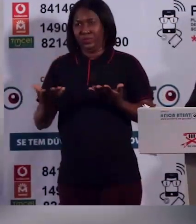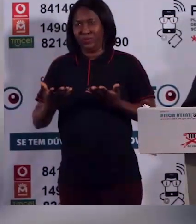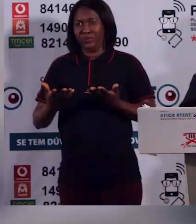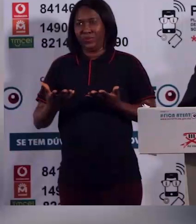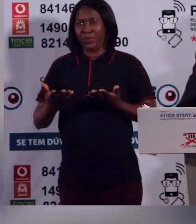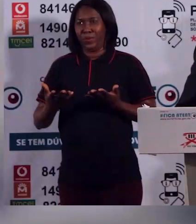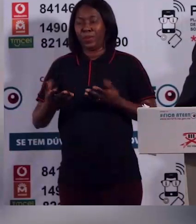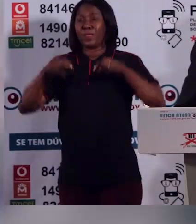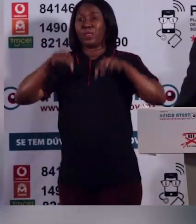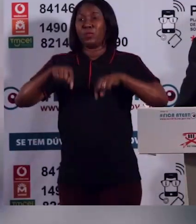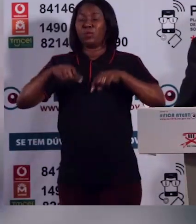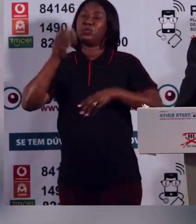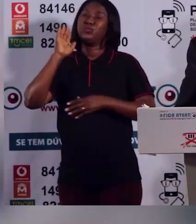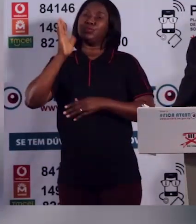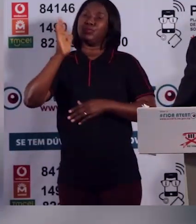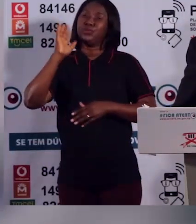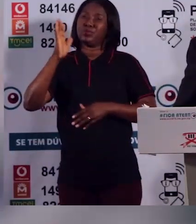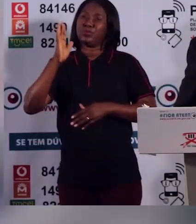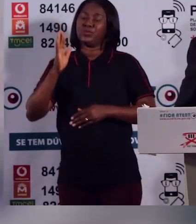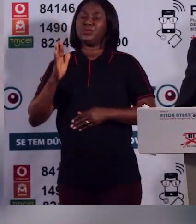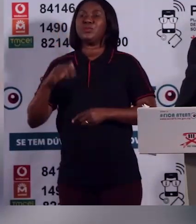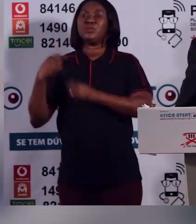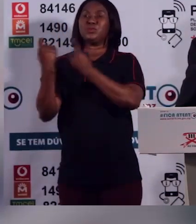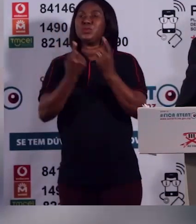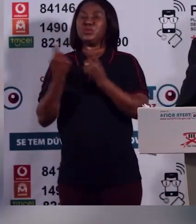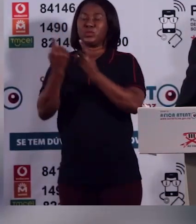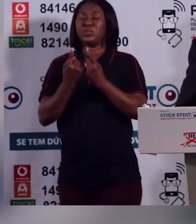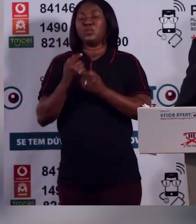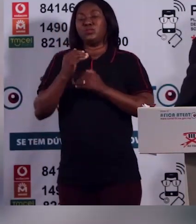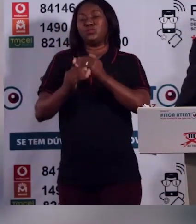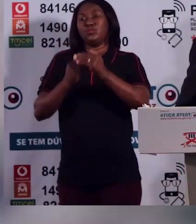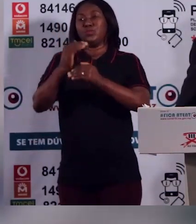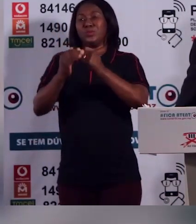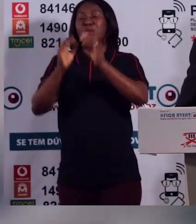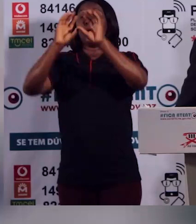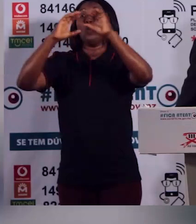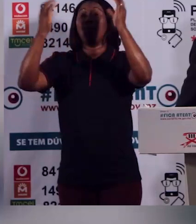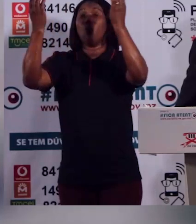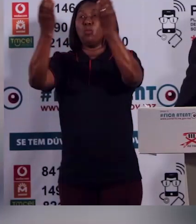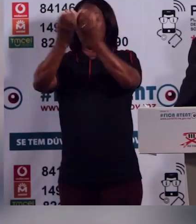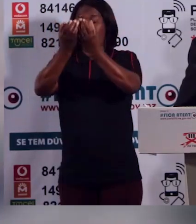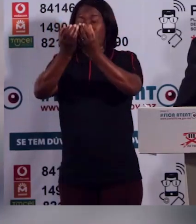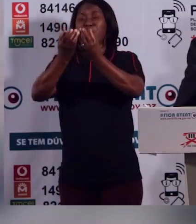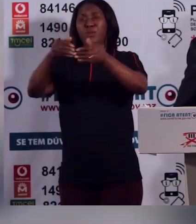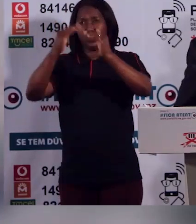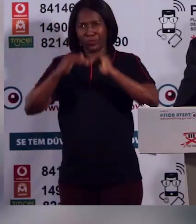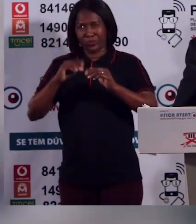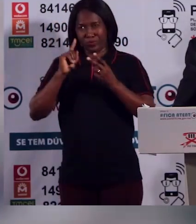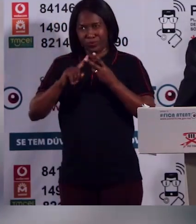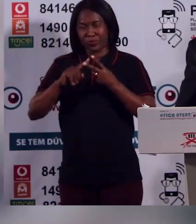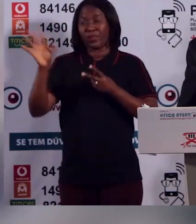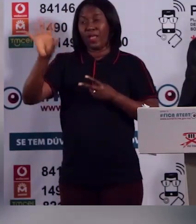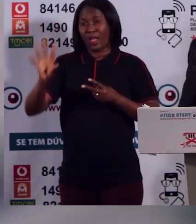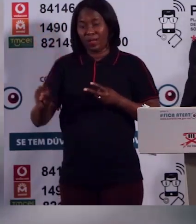Vamos hoje falar primeiro da evolução da pandemia no mundo, em África e na nossa região. De